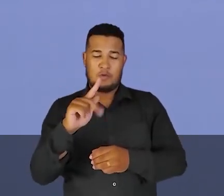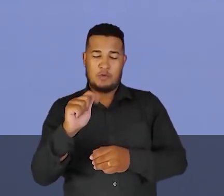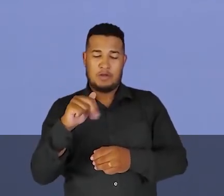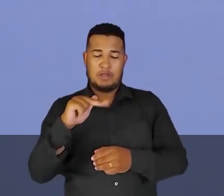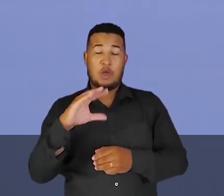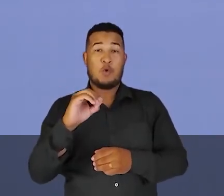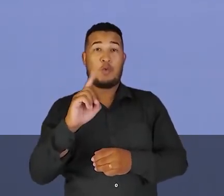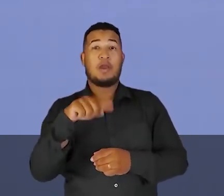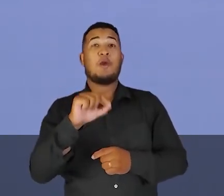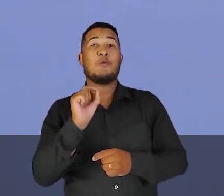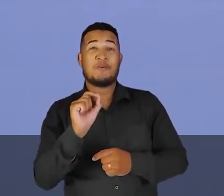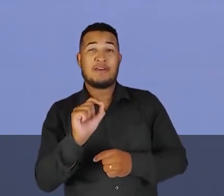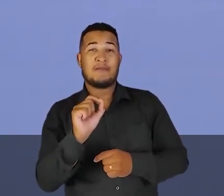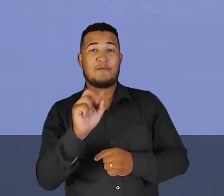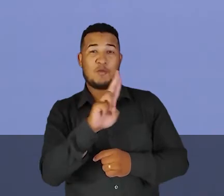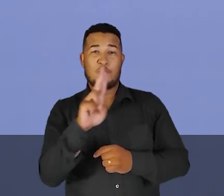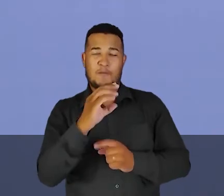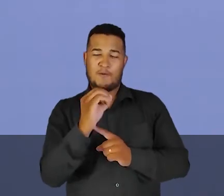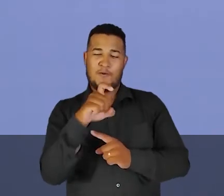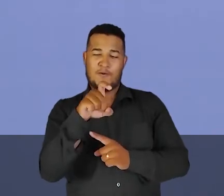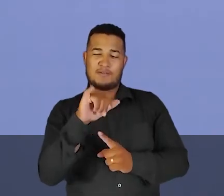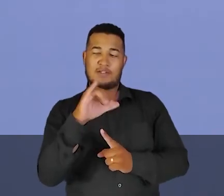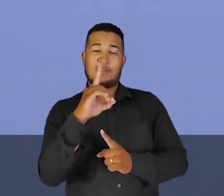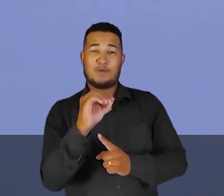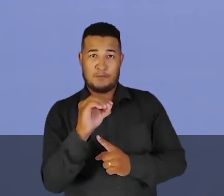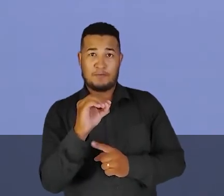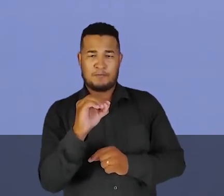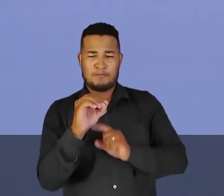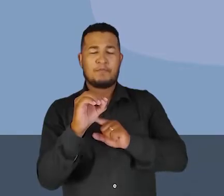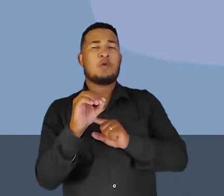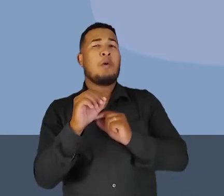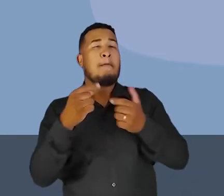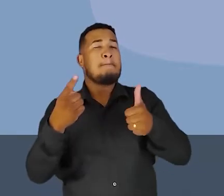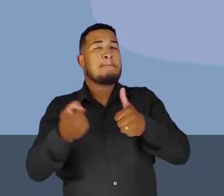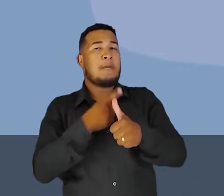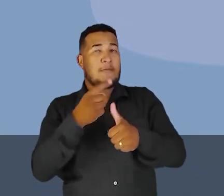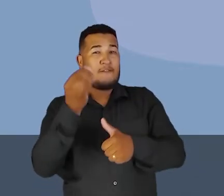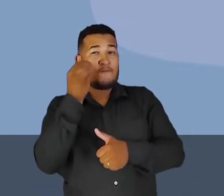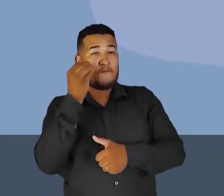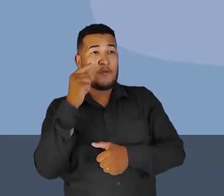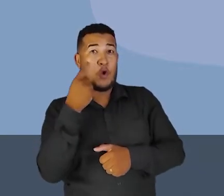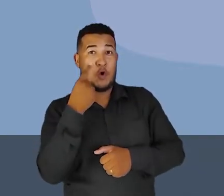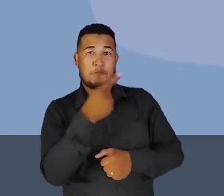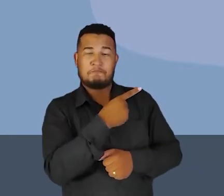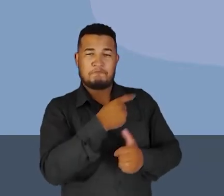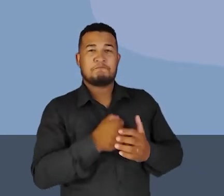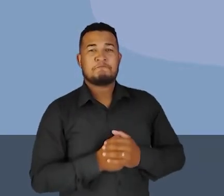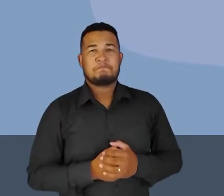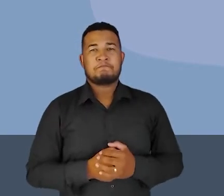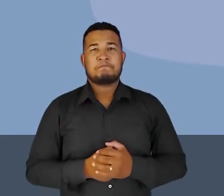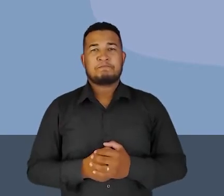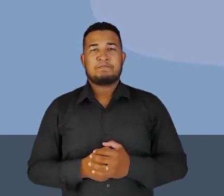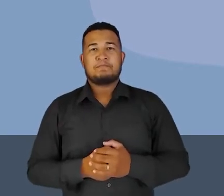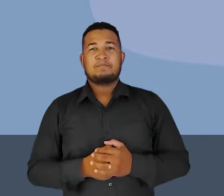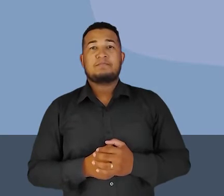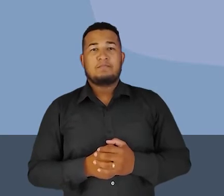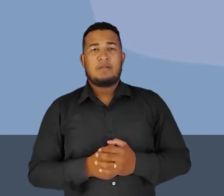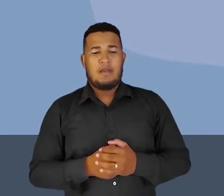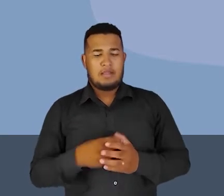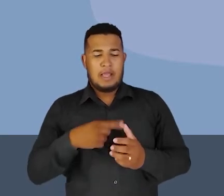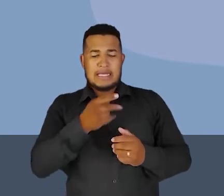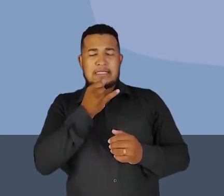são os óxidos. Para iniciar o assunto de óxidos, vamos dar uma olhada nessa tirinha que eu tenho aí. Olha só. A fumaça